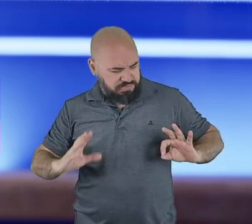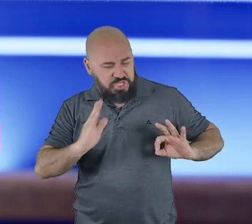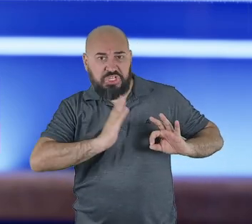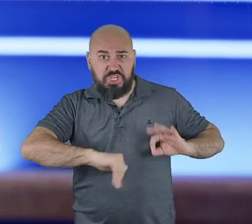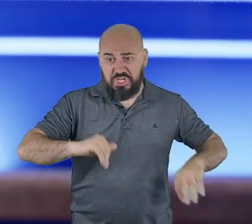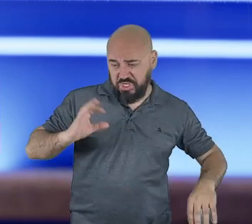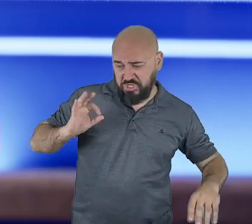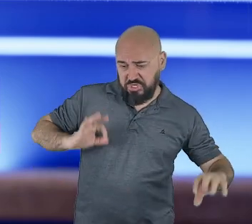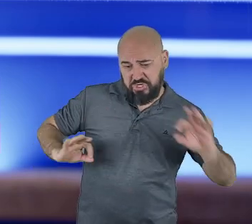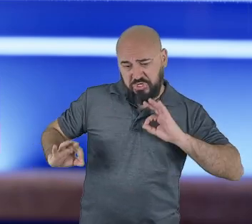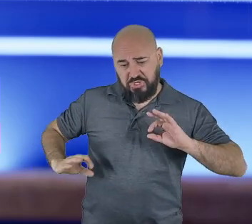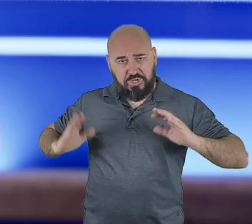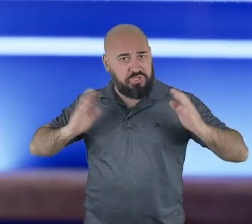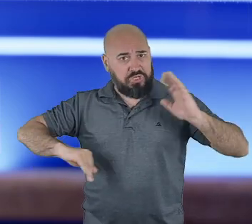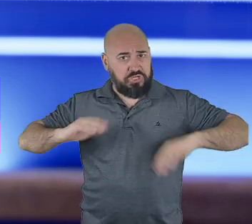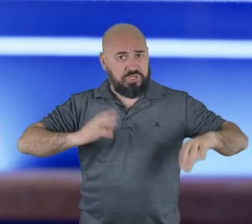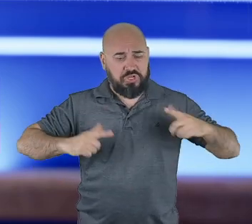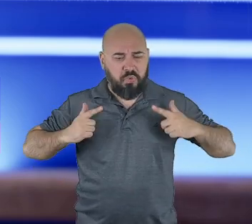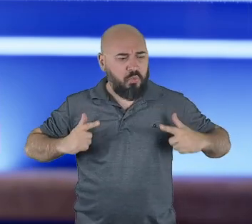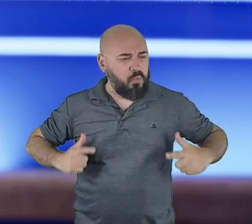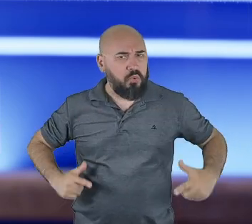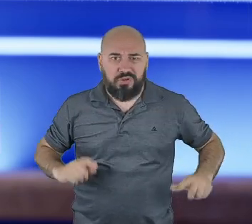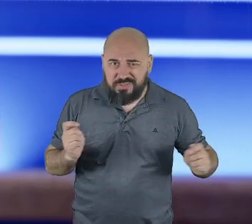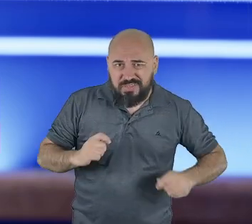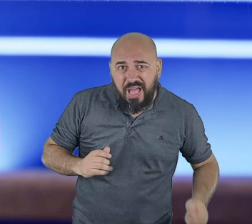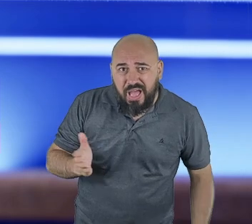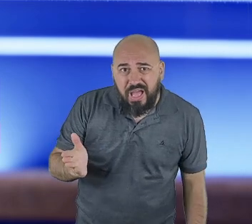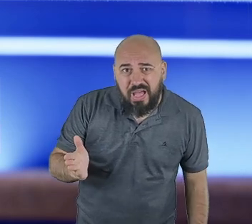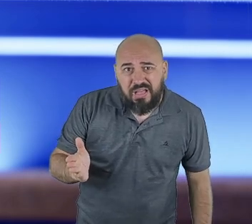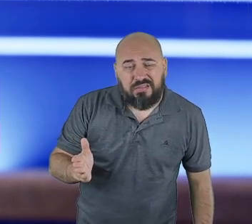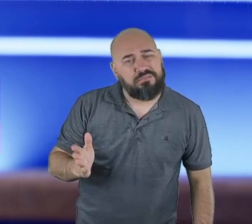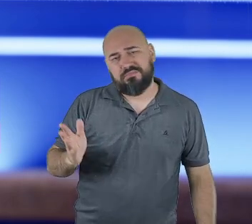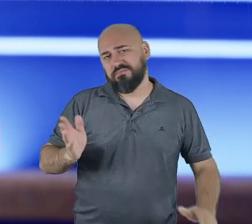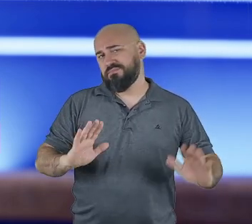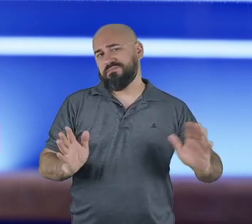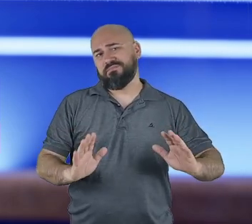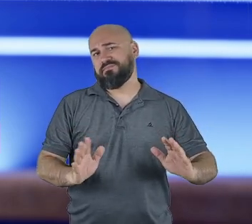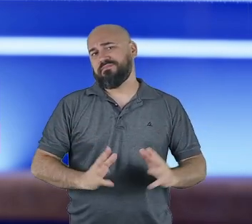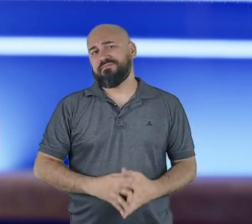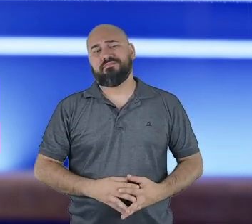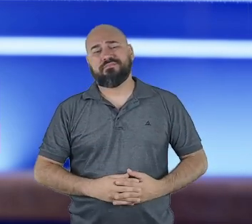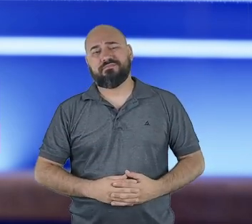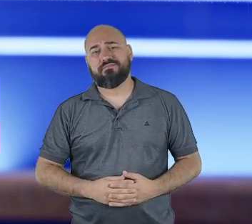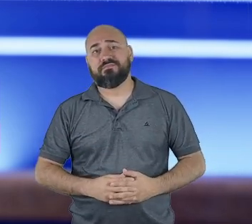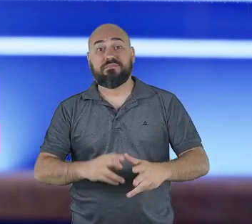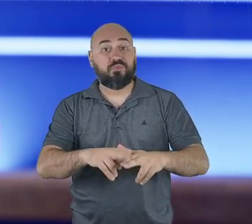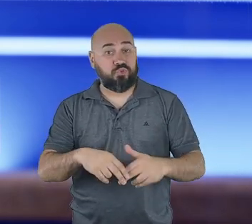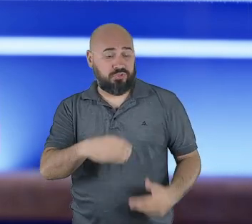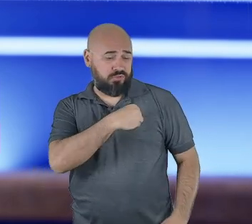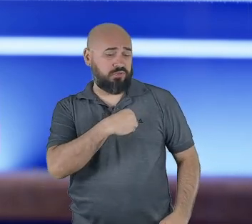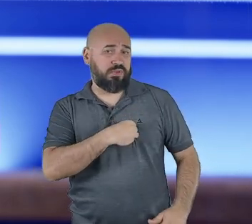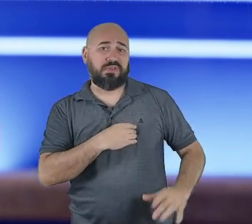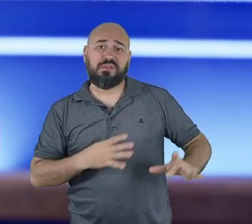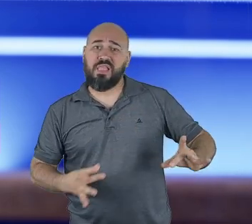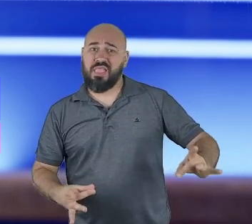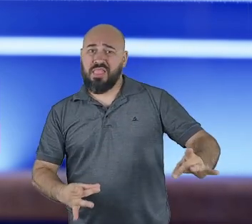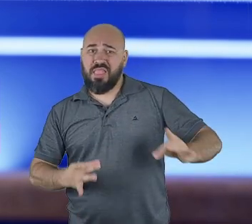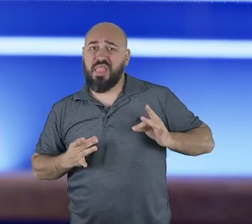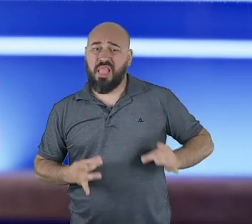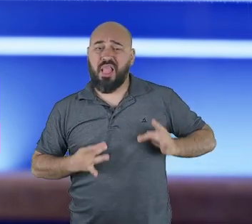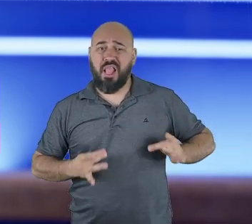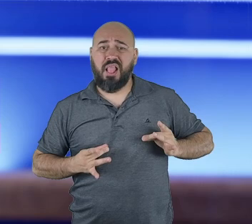mal? Essa é a questão. Paulo escreveu em Romanos 3, 10 e